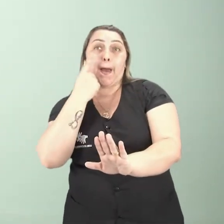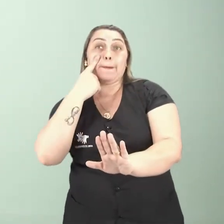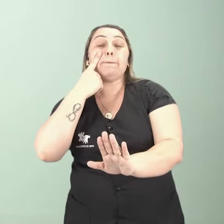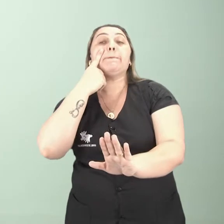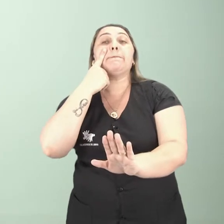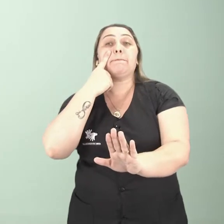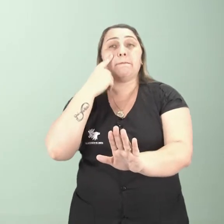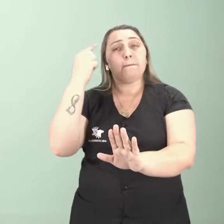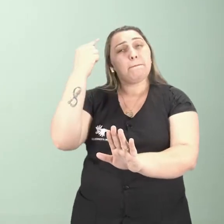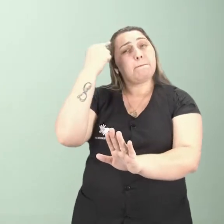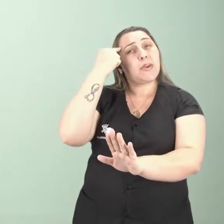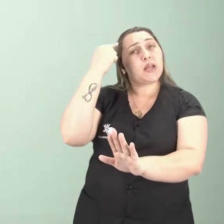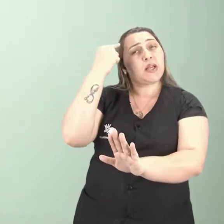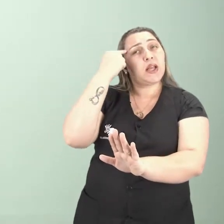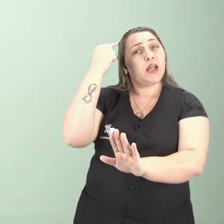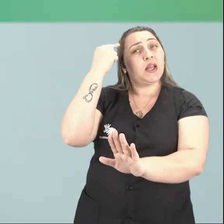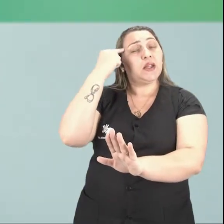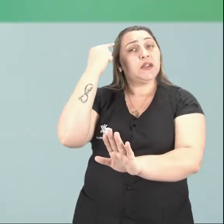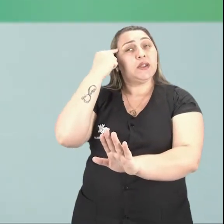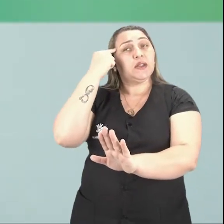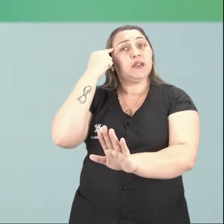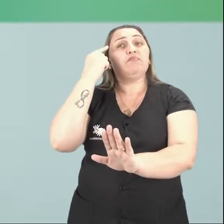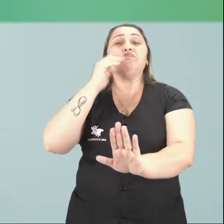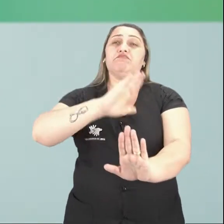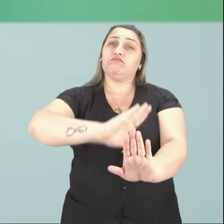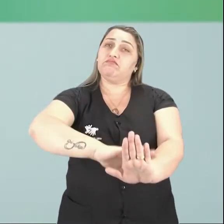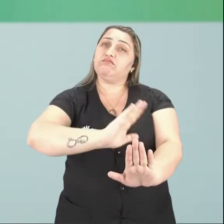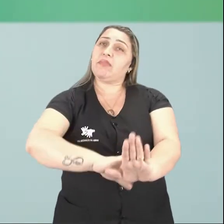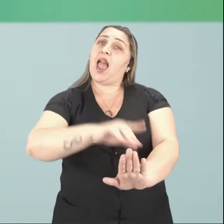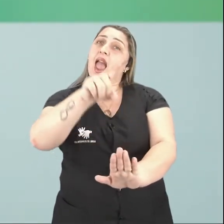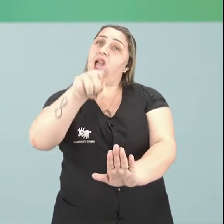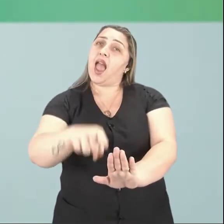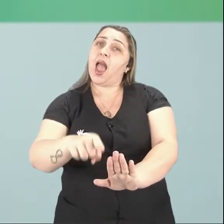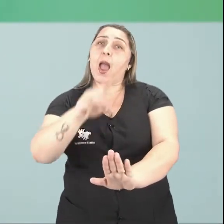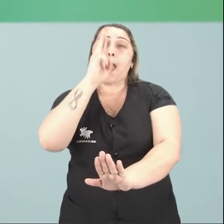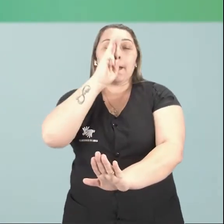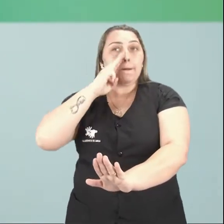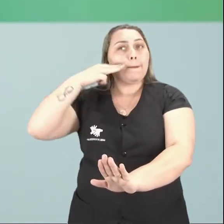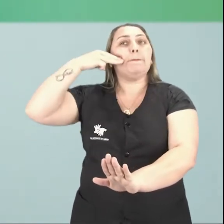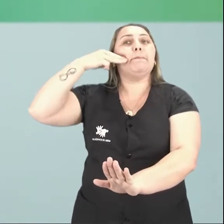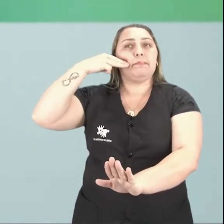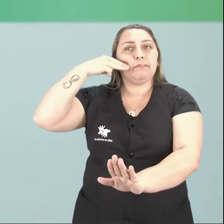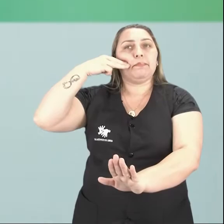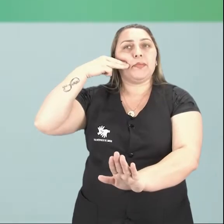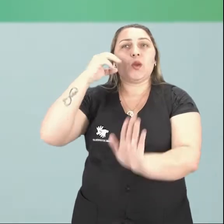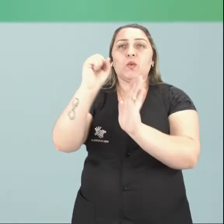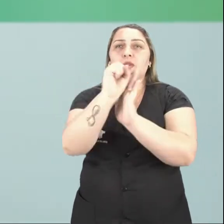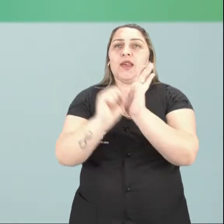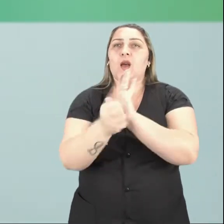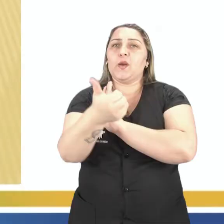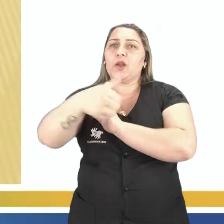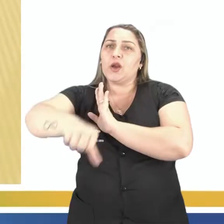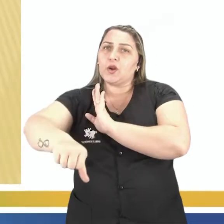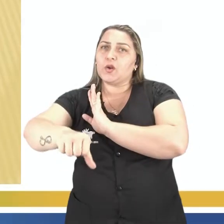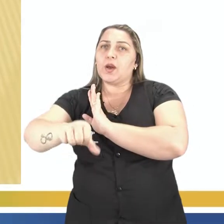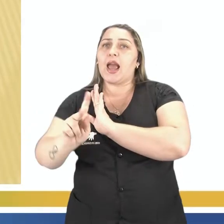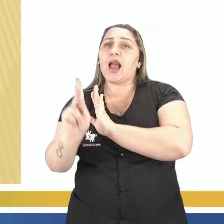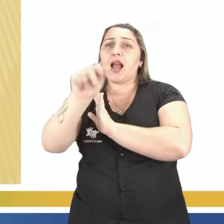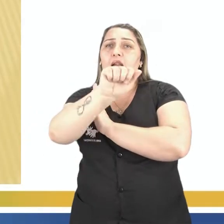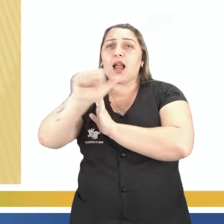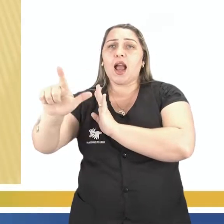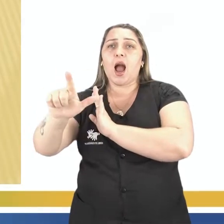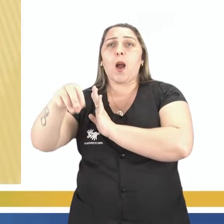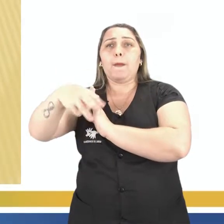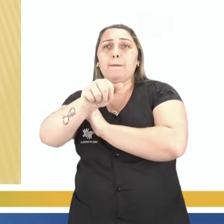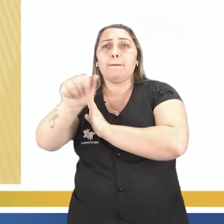dos grandes pensadores a respeito da questão da ideologia é também do século XIX, Karl